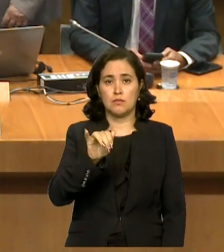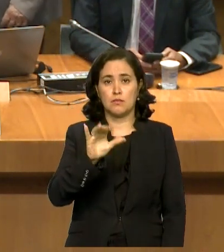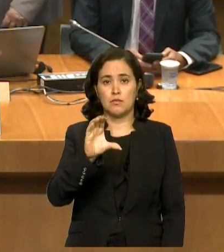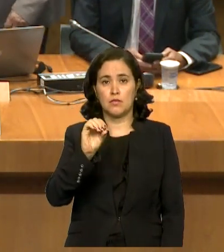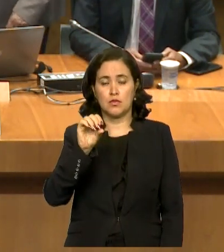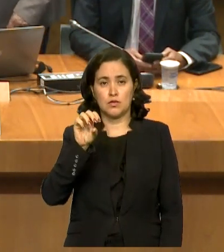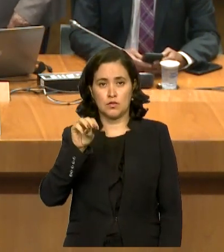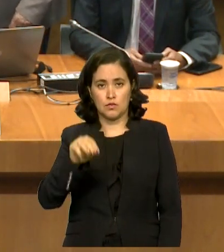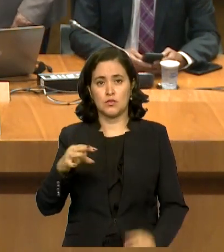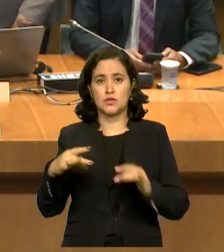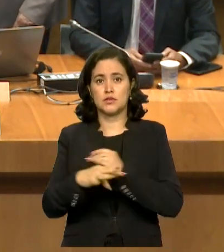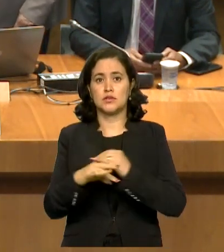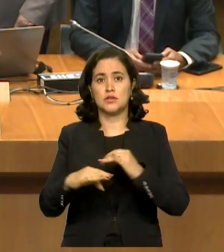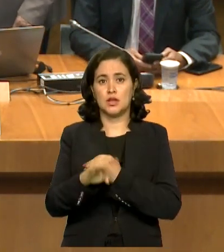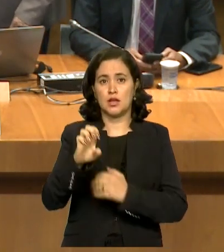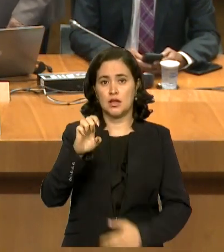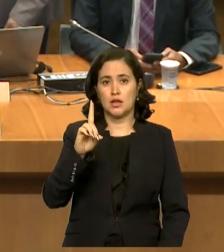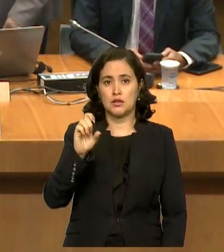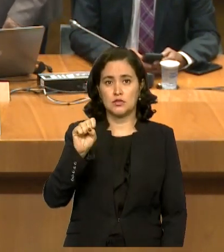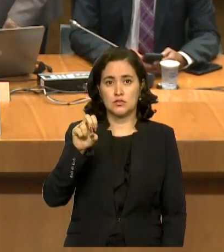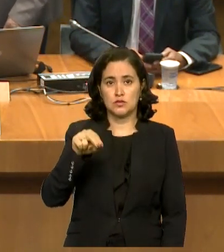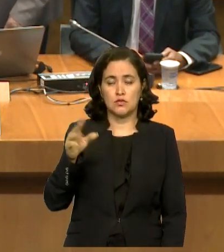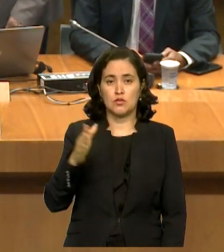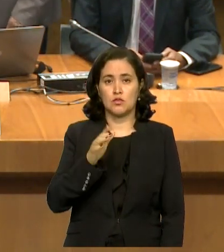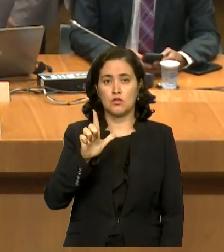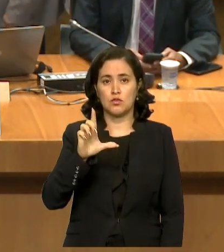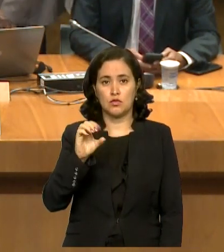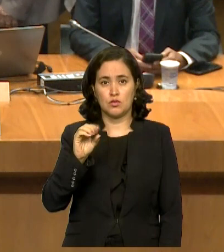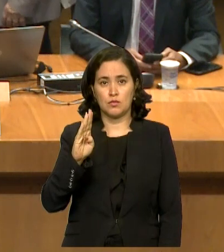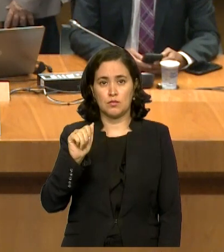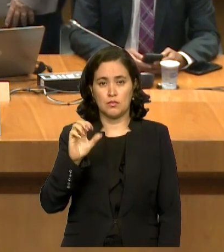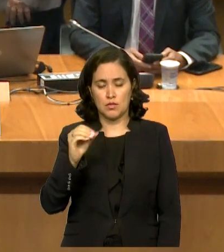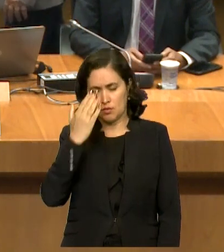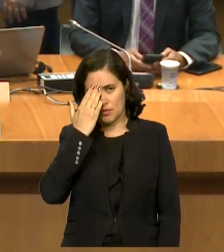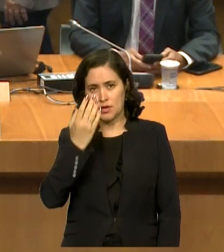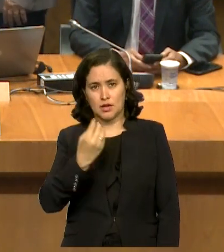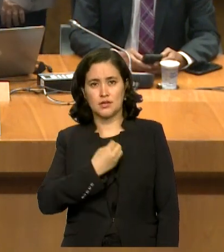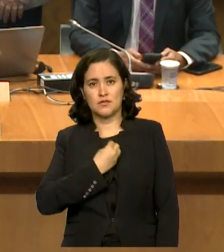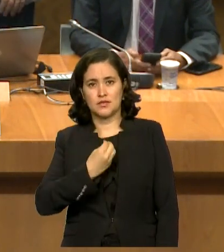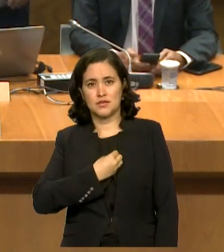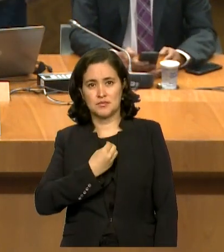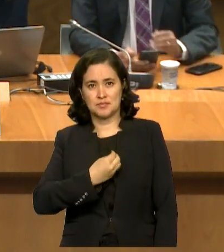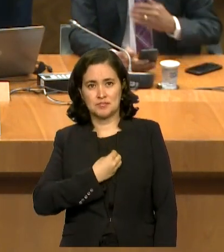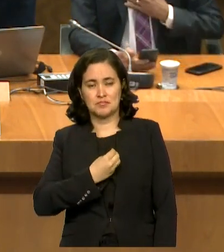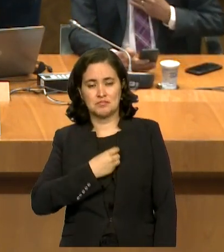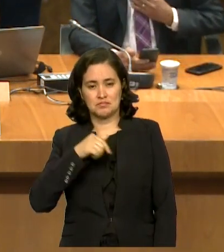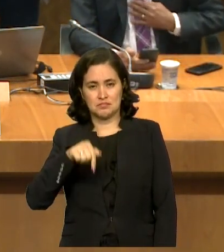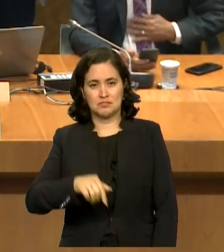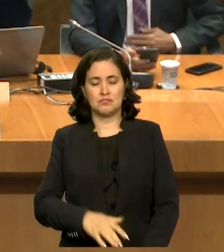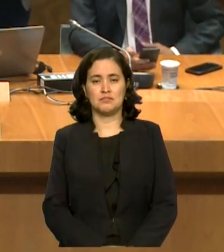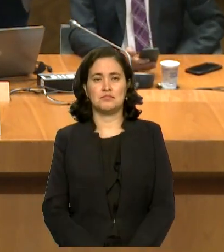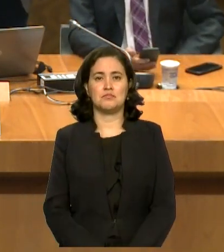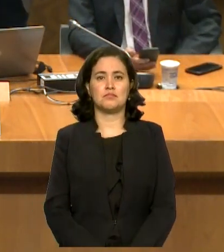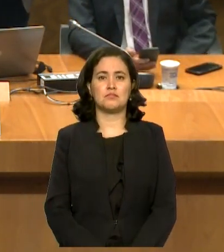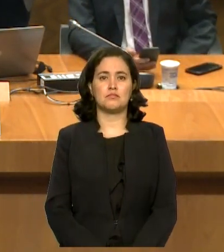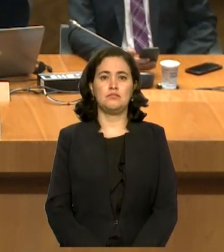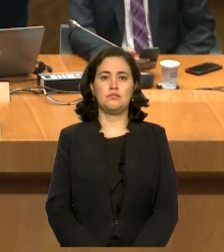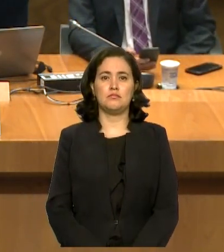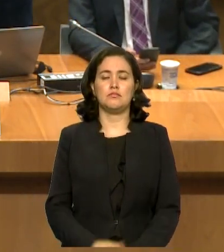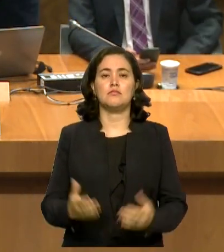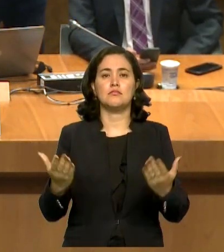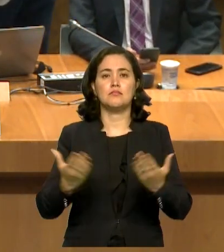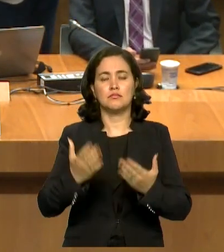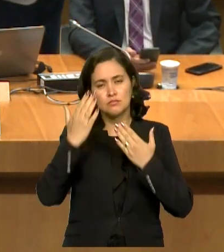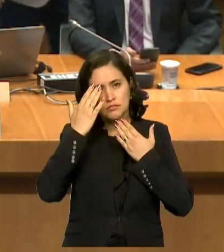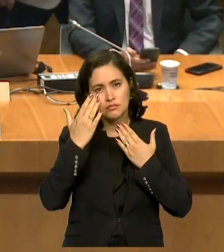Edson Lobão. Muito obrigada pela presença aqui conosco. Registro e agradeço. Quero agradecer